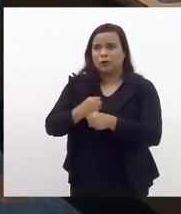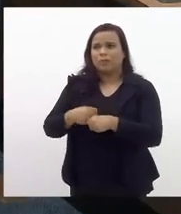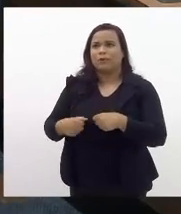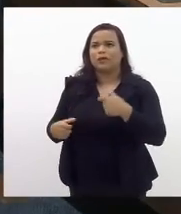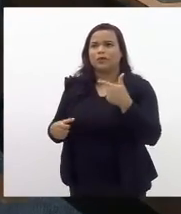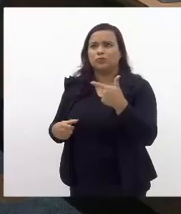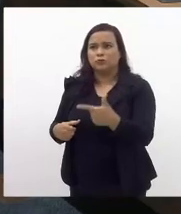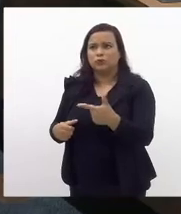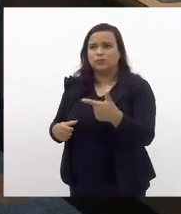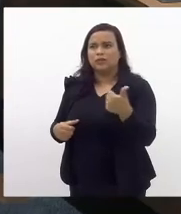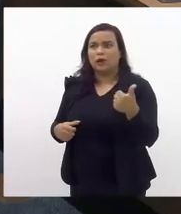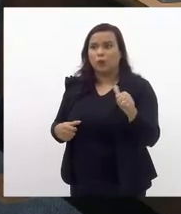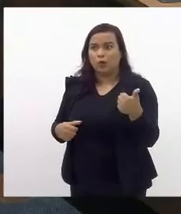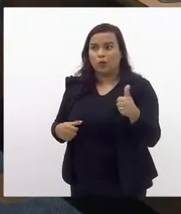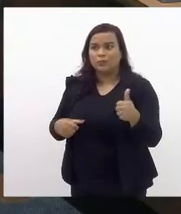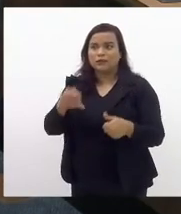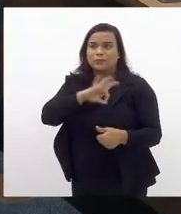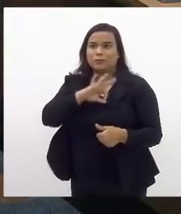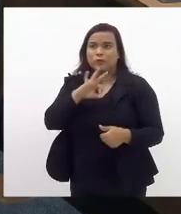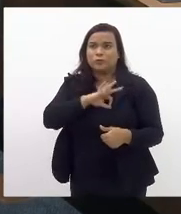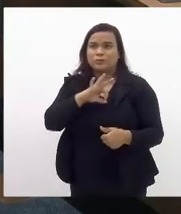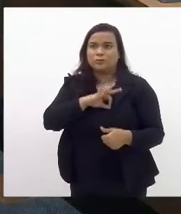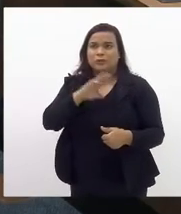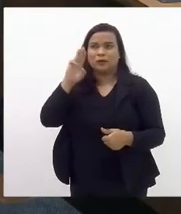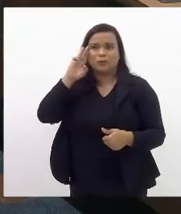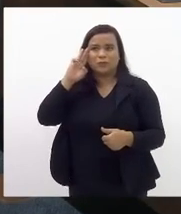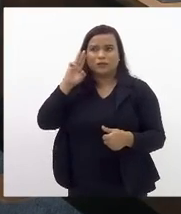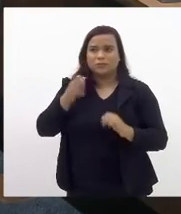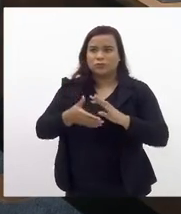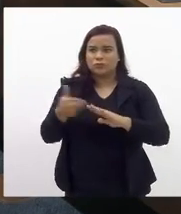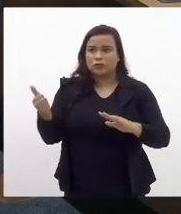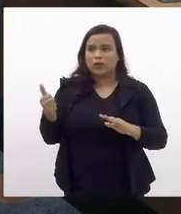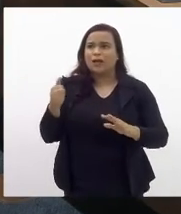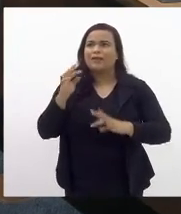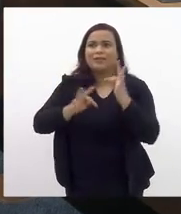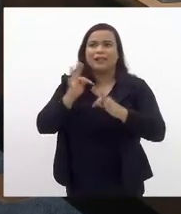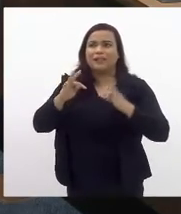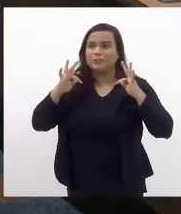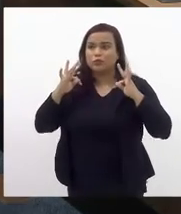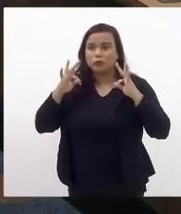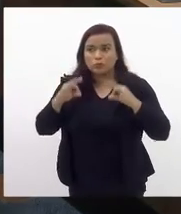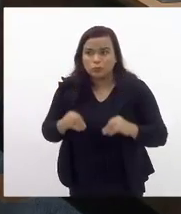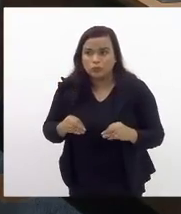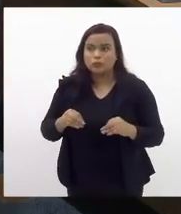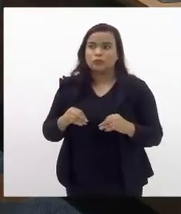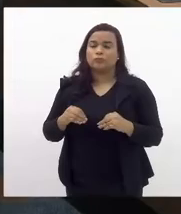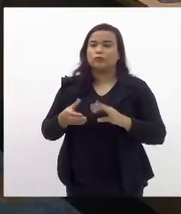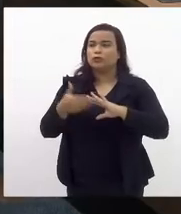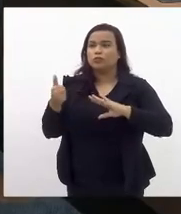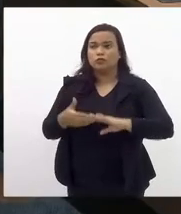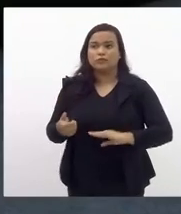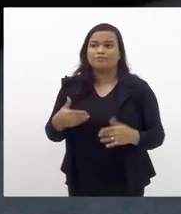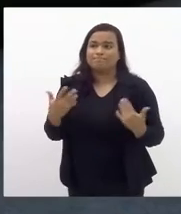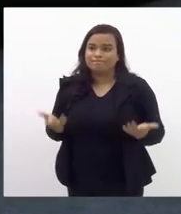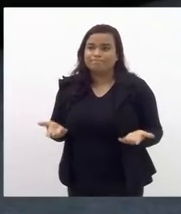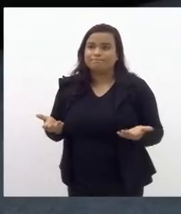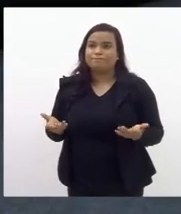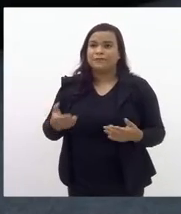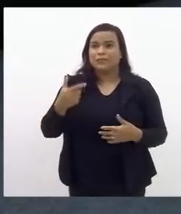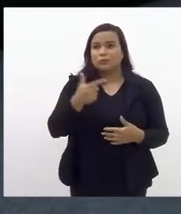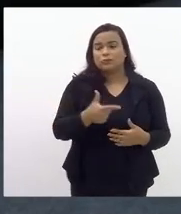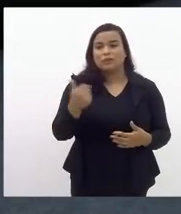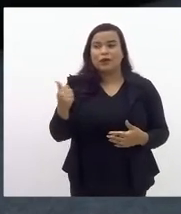211 policiais militares foram excluídos. Tratamentos eletivos foram impedidos. Todos, exatamente. Então, ou seja,